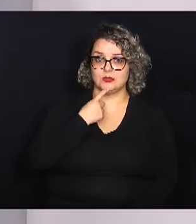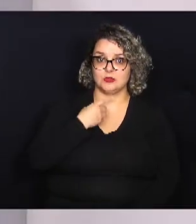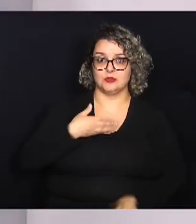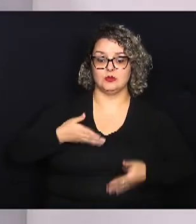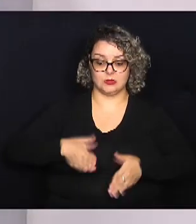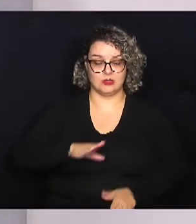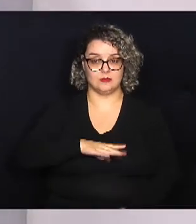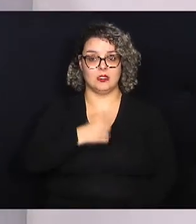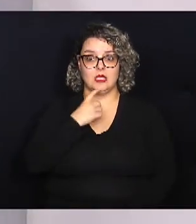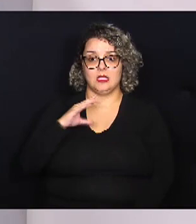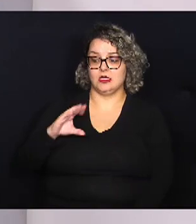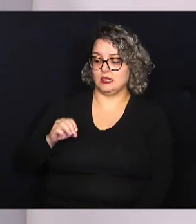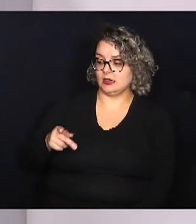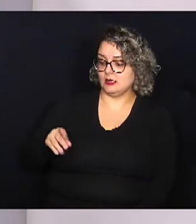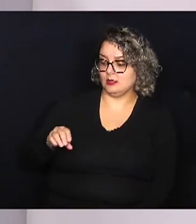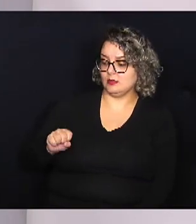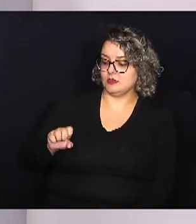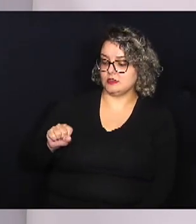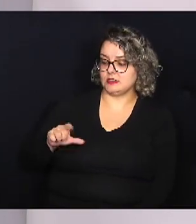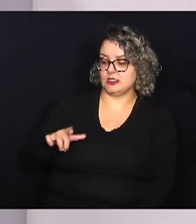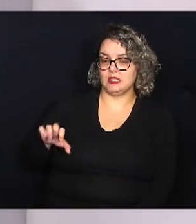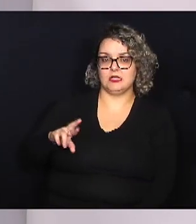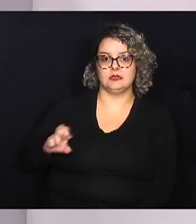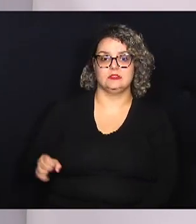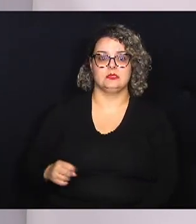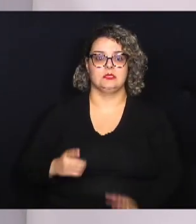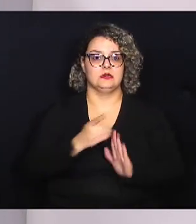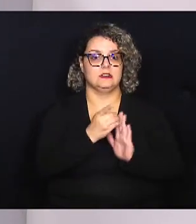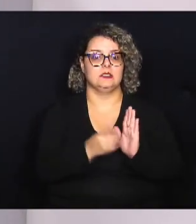Campos Salles foi vereador em Campinas na década de